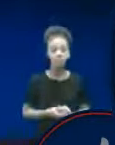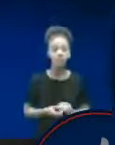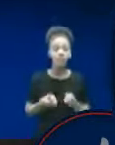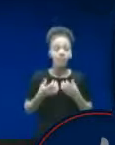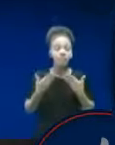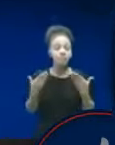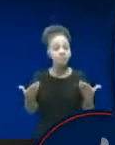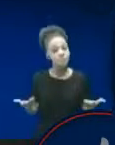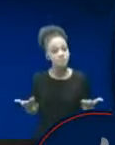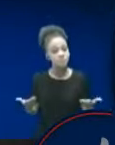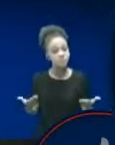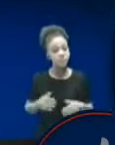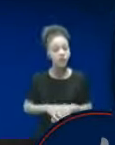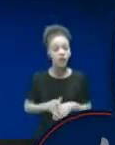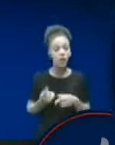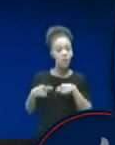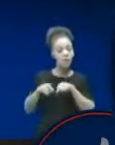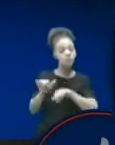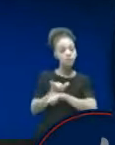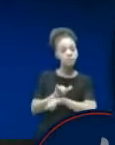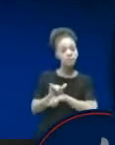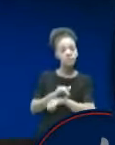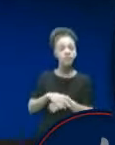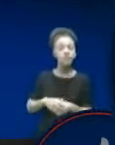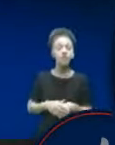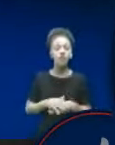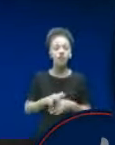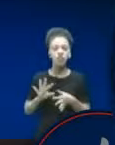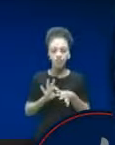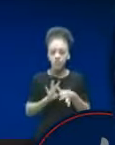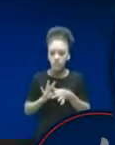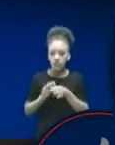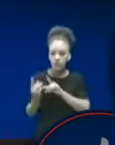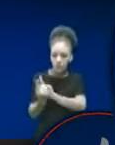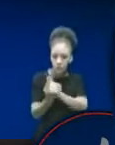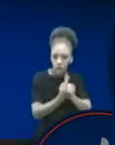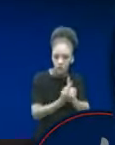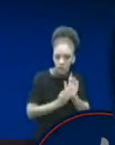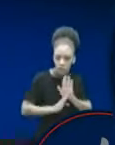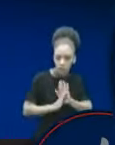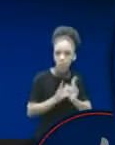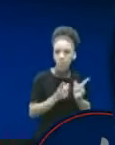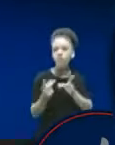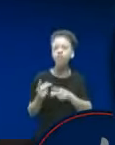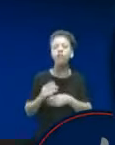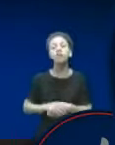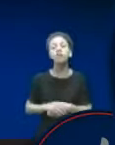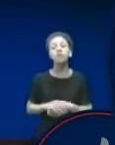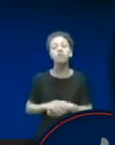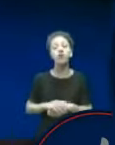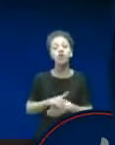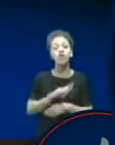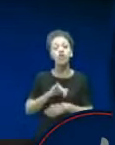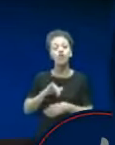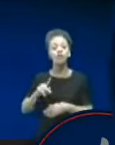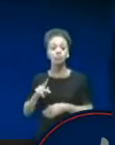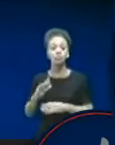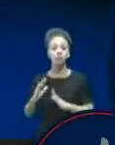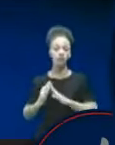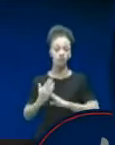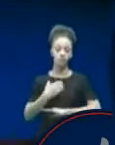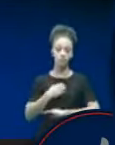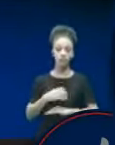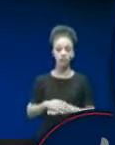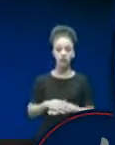Bom, pessoal, como parte da nossa estratégia de fidelização e aumento da recorrência, o VIP Casas Bahia é um programa